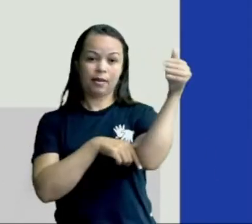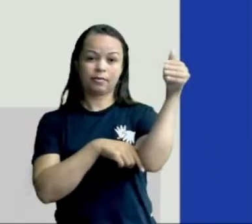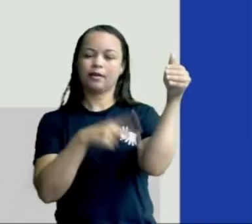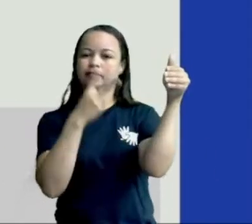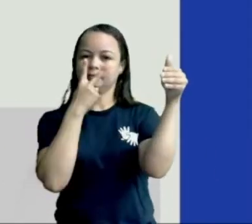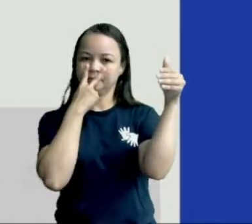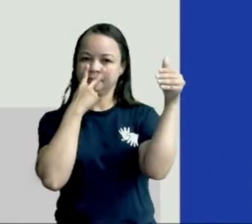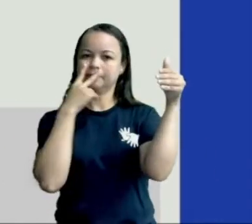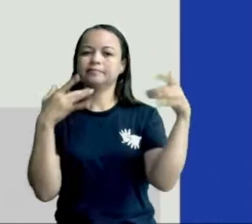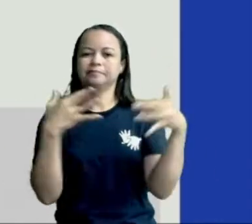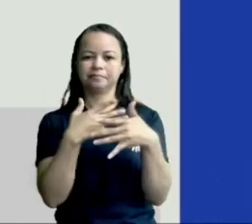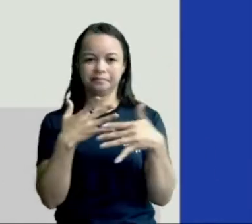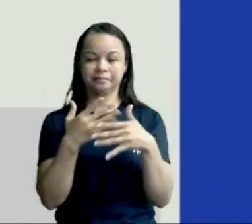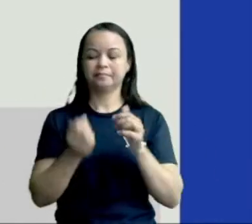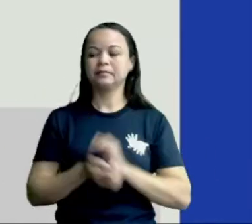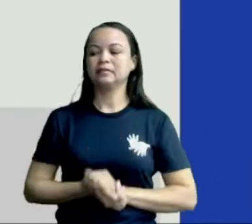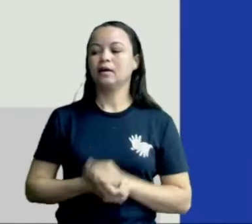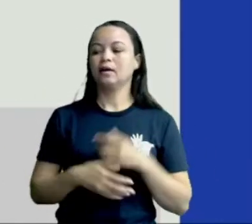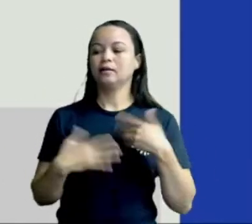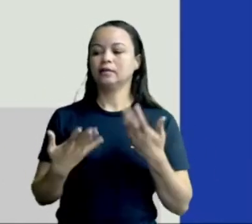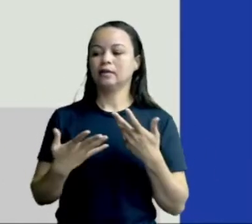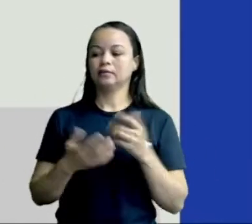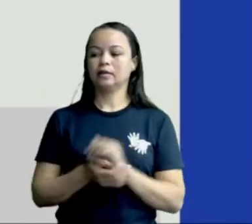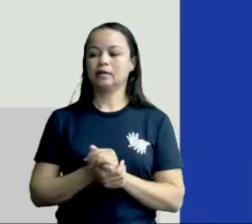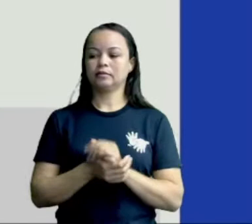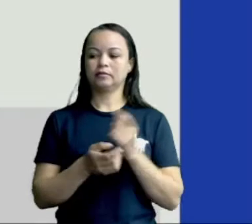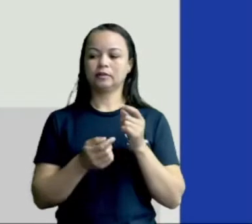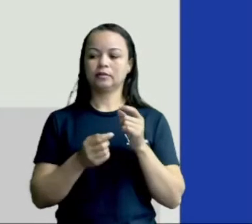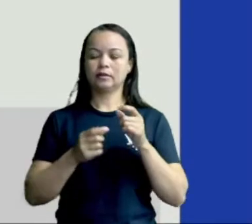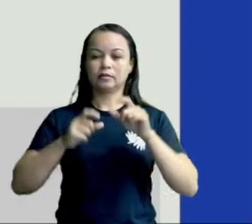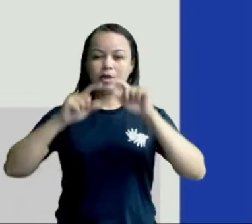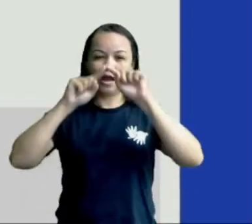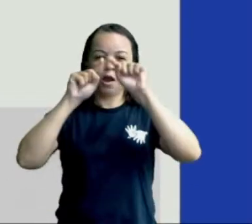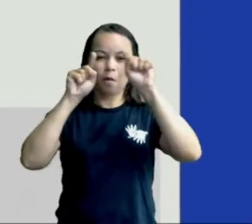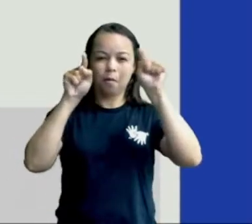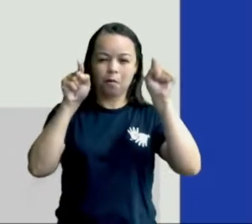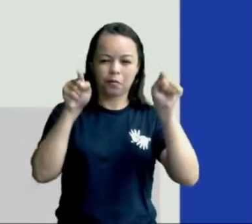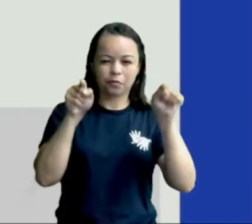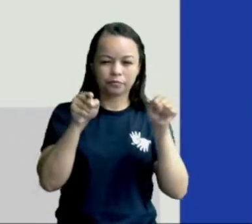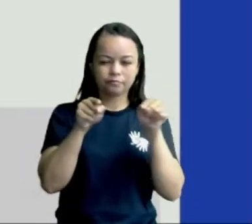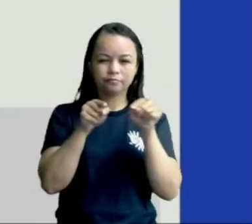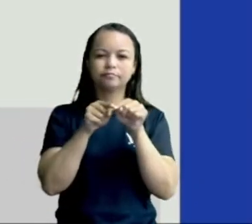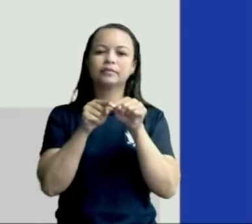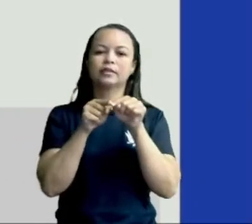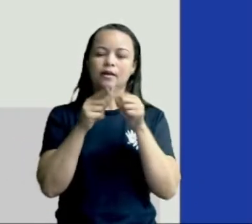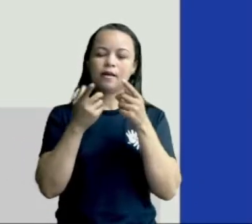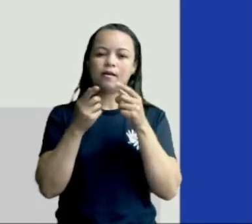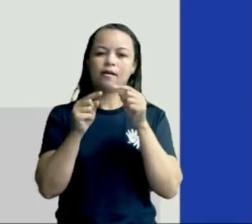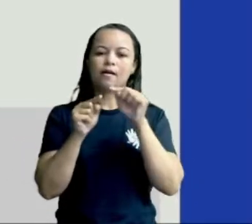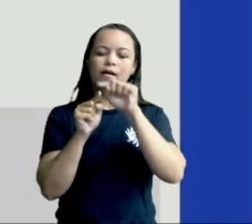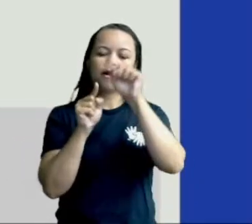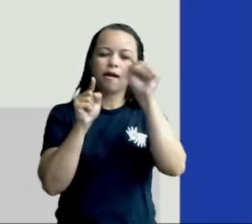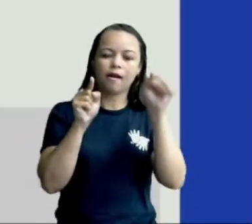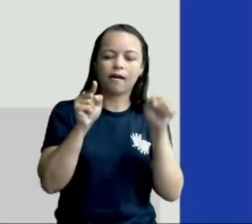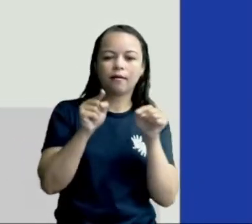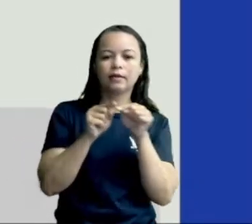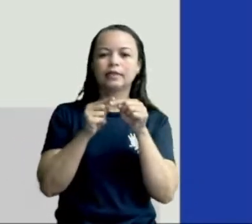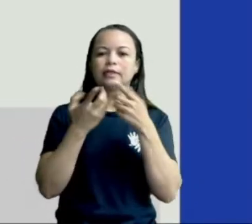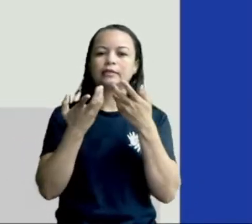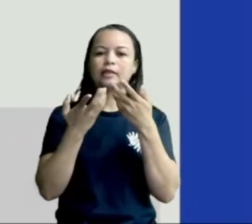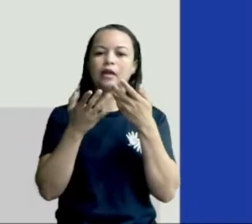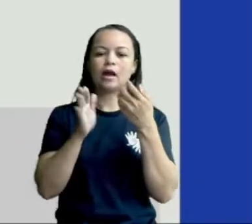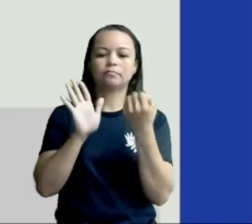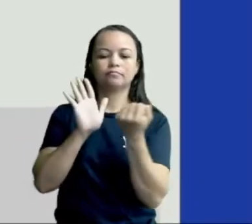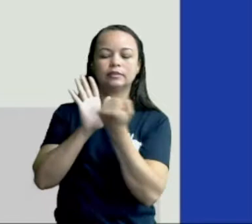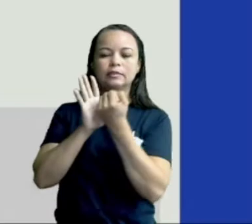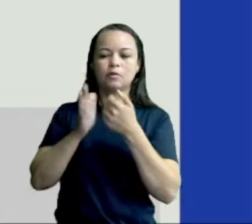Tem a esfera armilar, que é essa bolinha redondinha aí, ó, que vocês estão vendo. É a nossa primeira arma símbolo, recebido